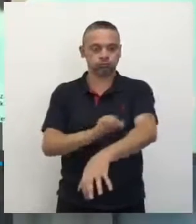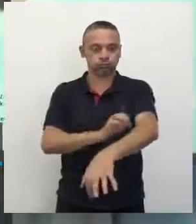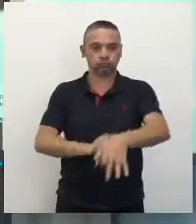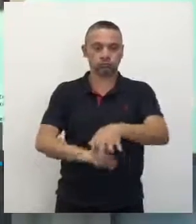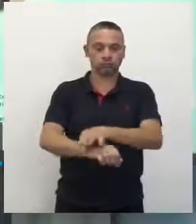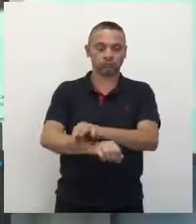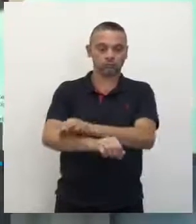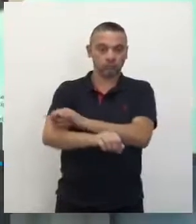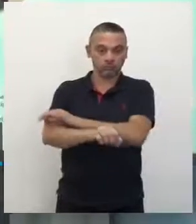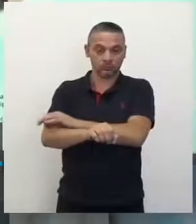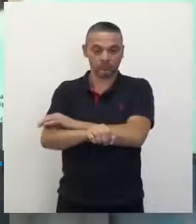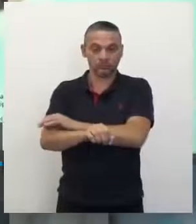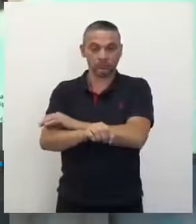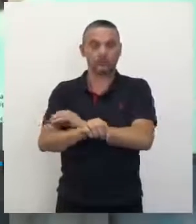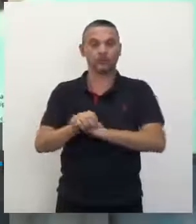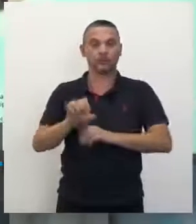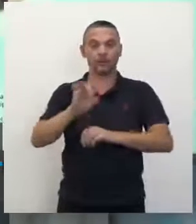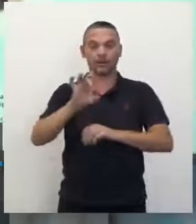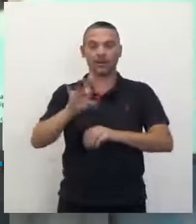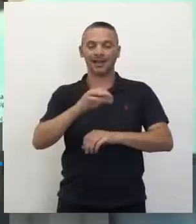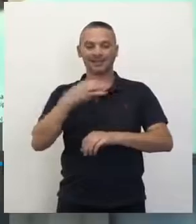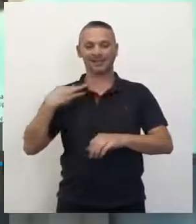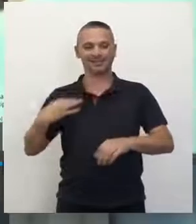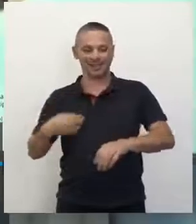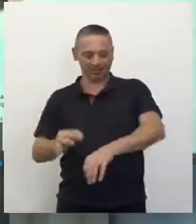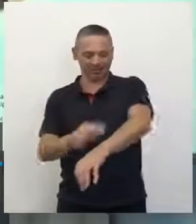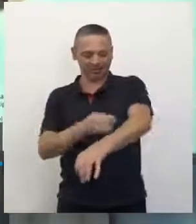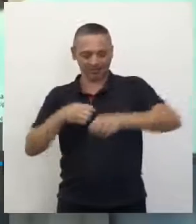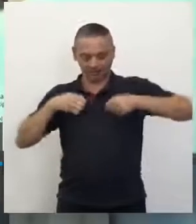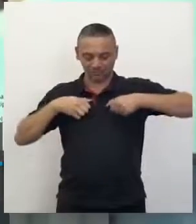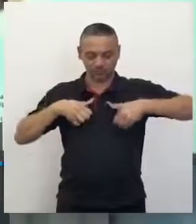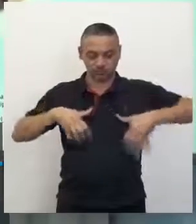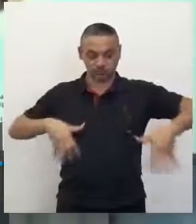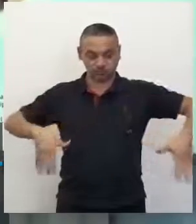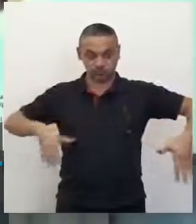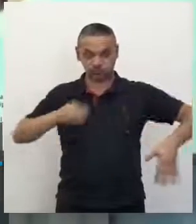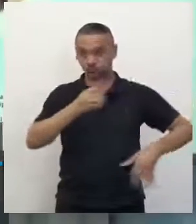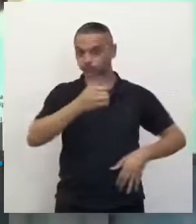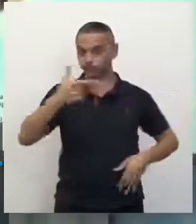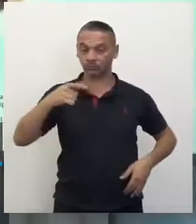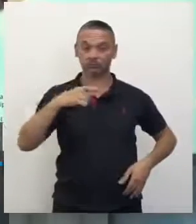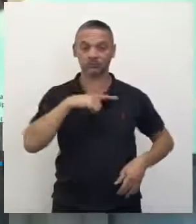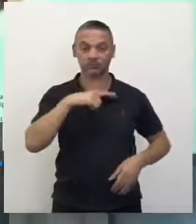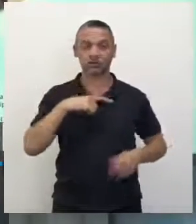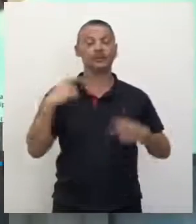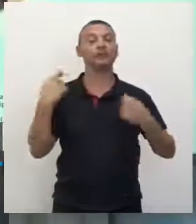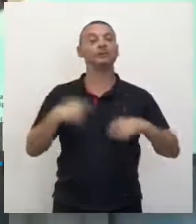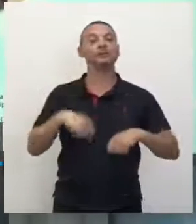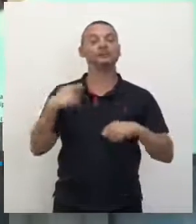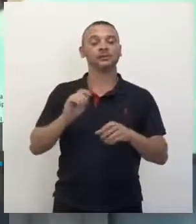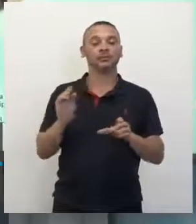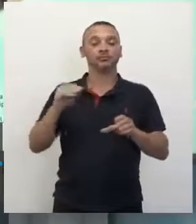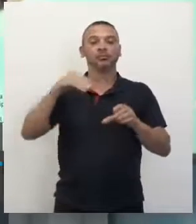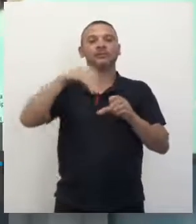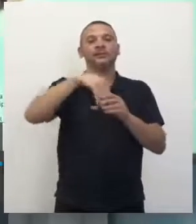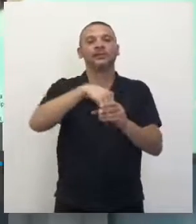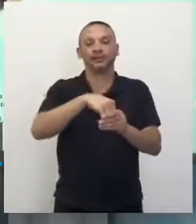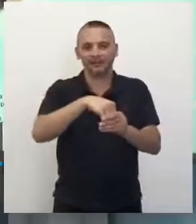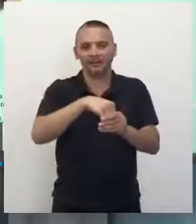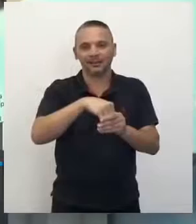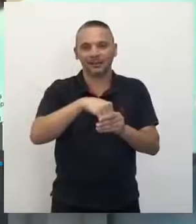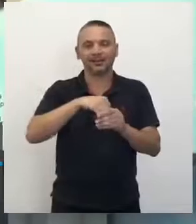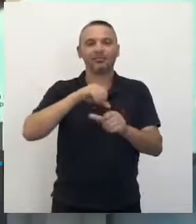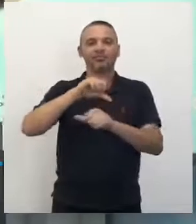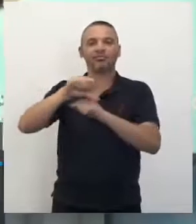sanguíneas vão pegar esse oxigênio e vão levar para cada célula do nosso corpo, tá? Porque essas células vão precisar entrar dentro da célula para fazer um